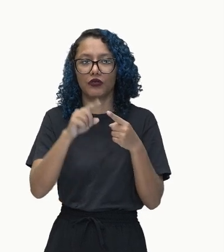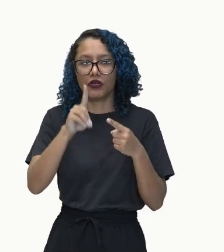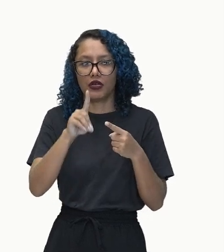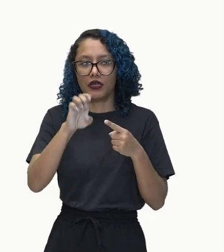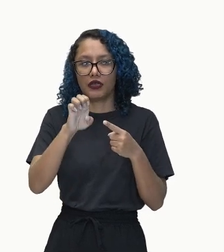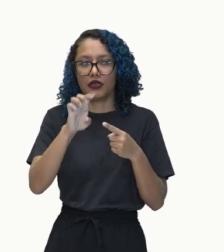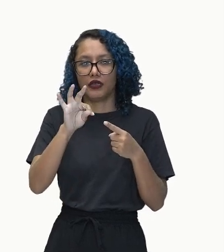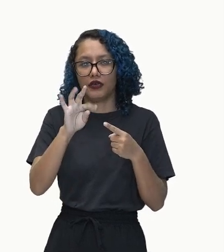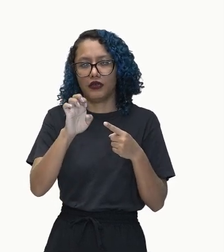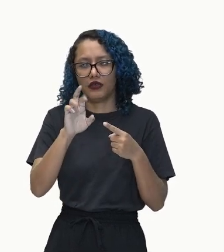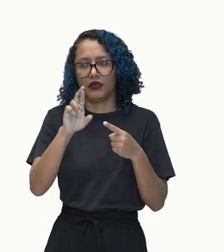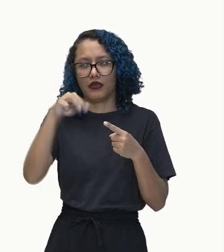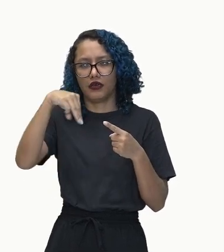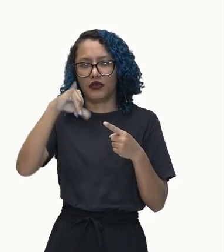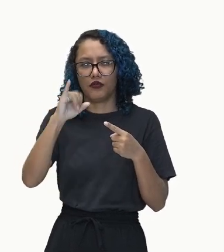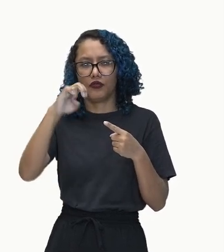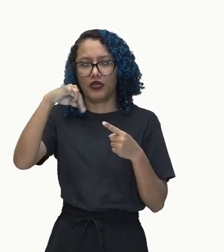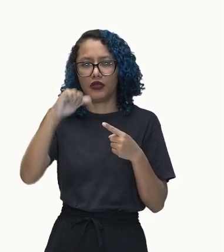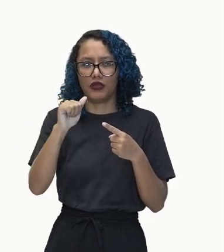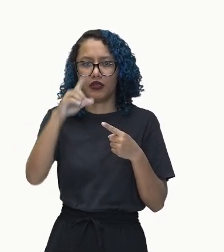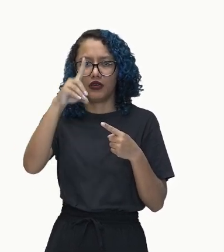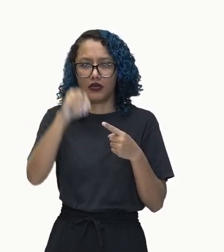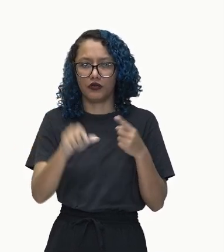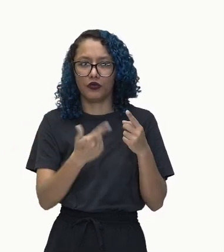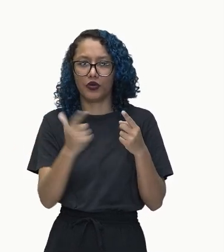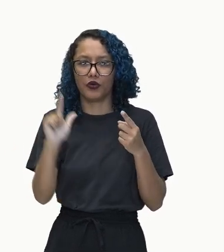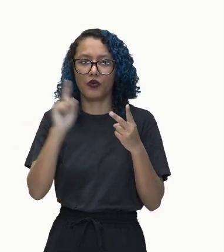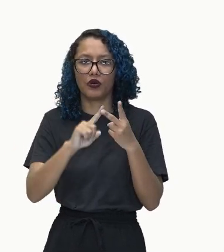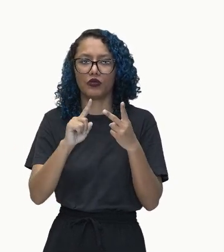determinado e sujeito